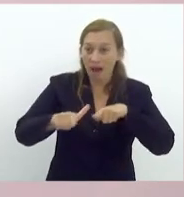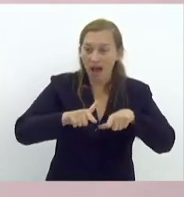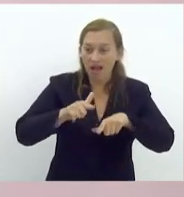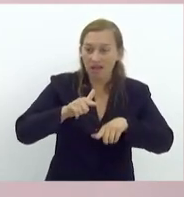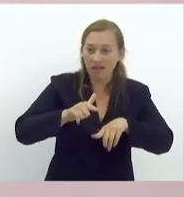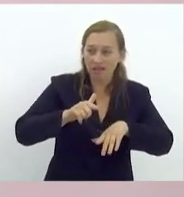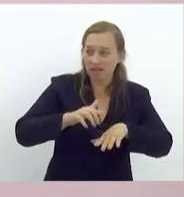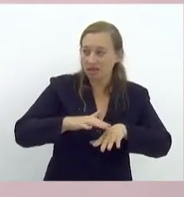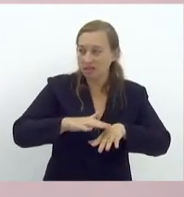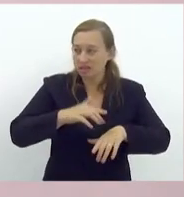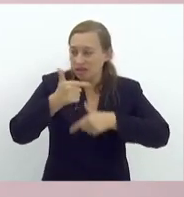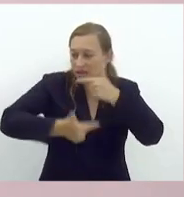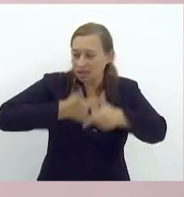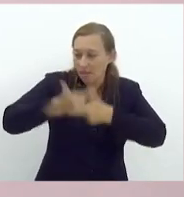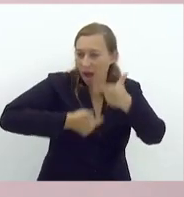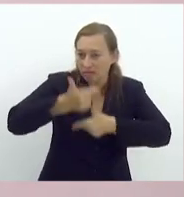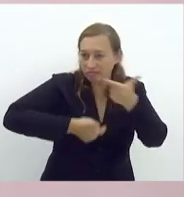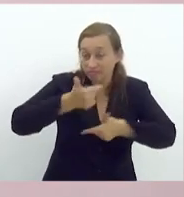muito trabalho